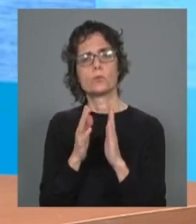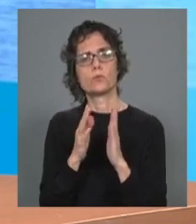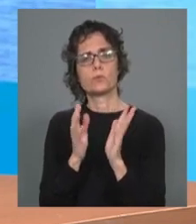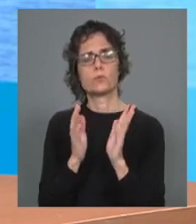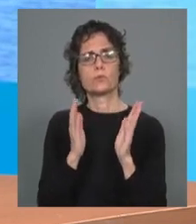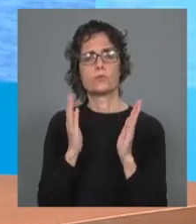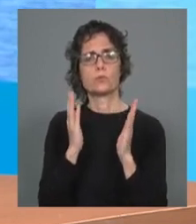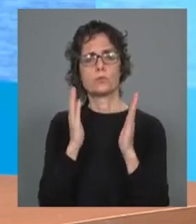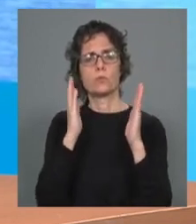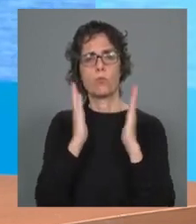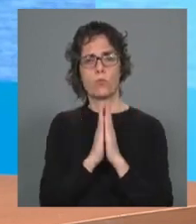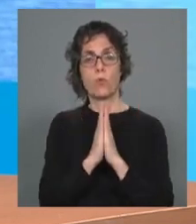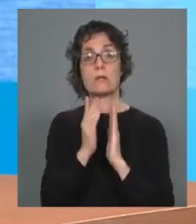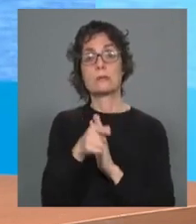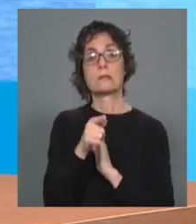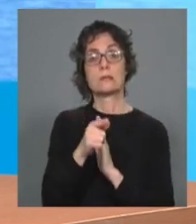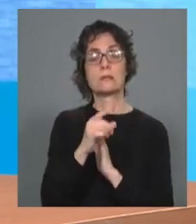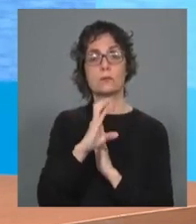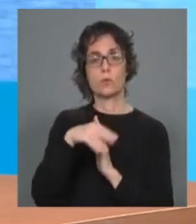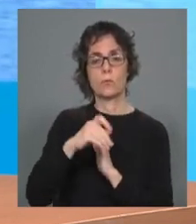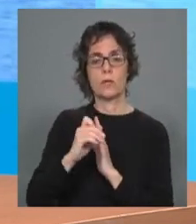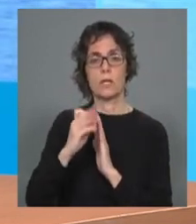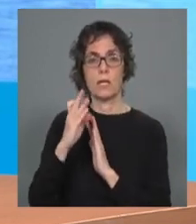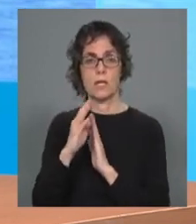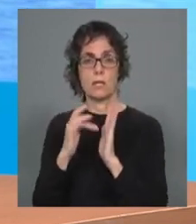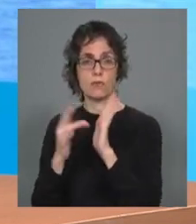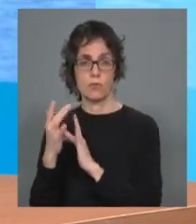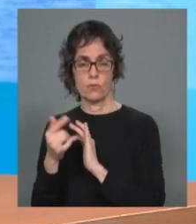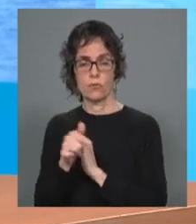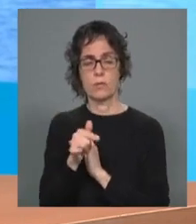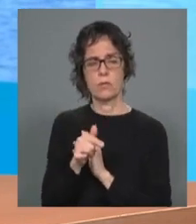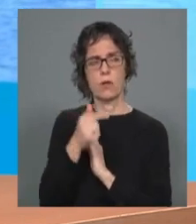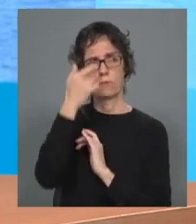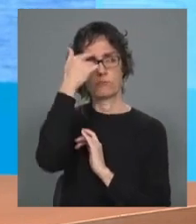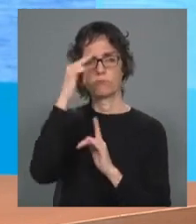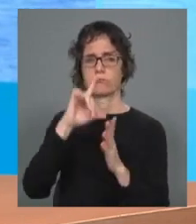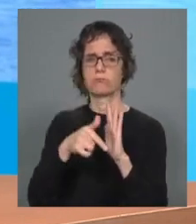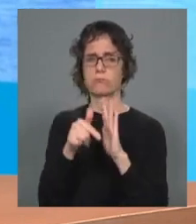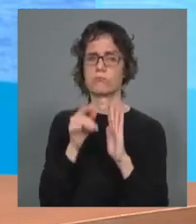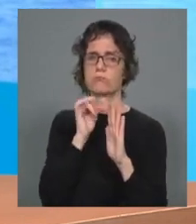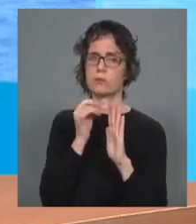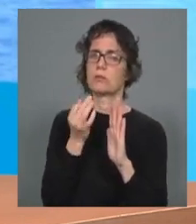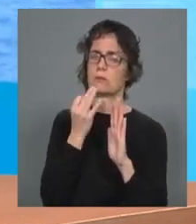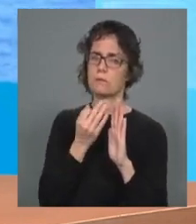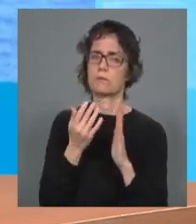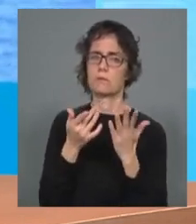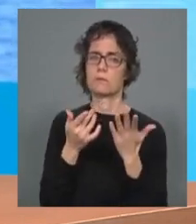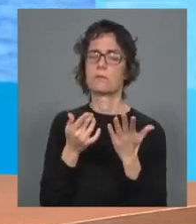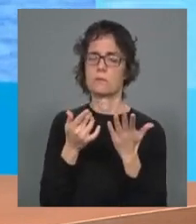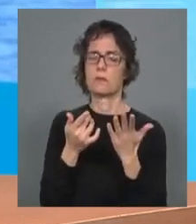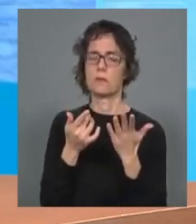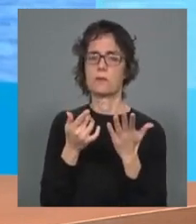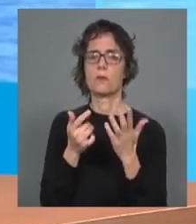entendeu a nível diocesano é que, de facto, este projeto podia dar este apoio a este património desvalorizado das